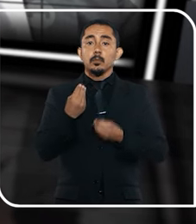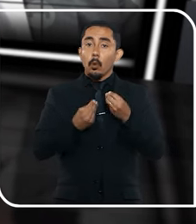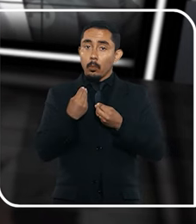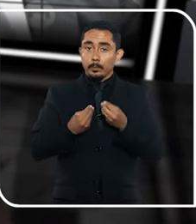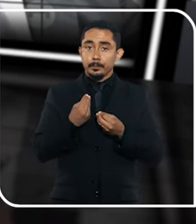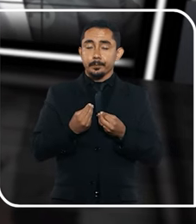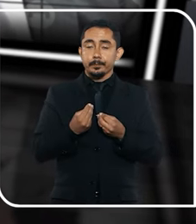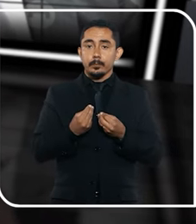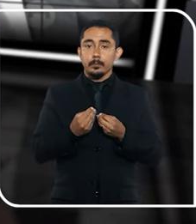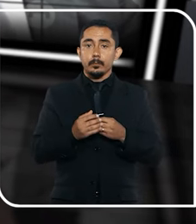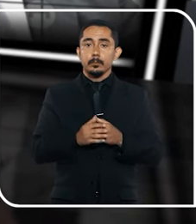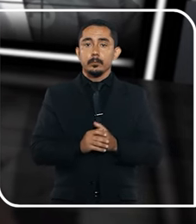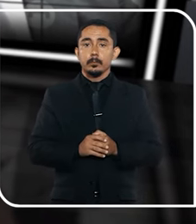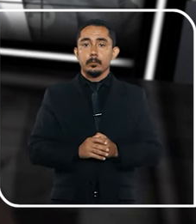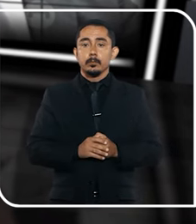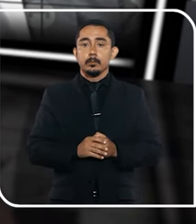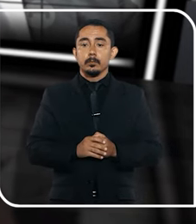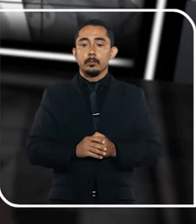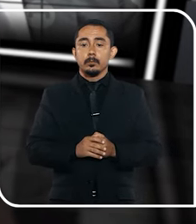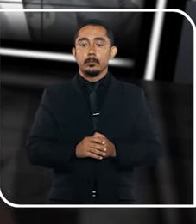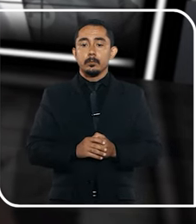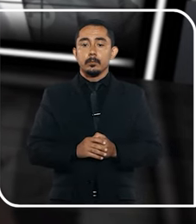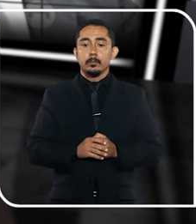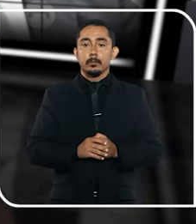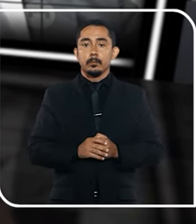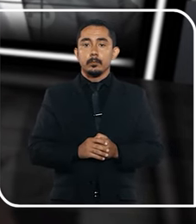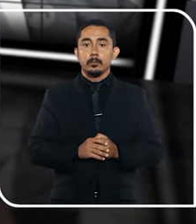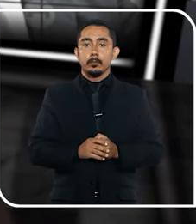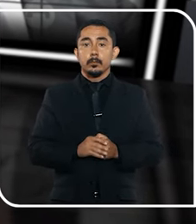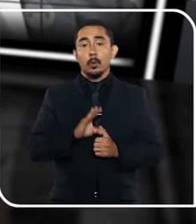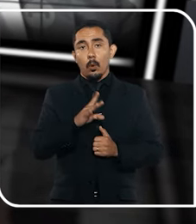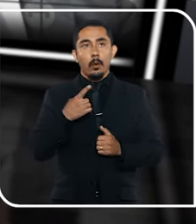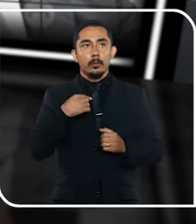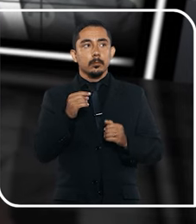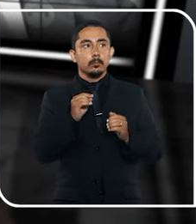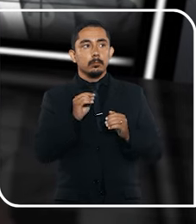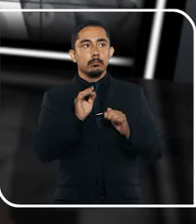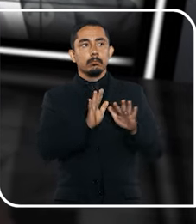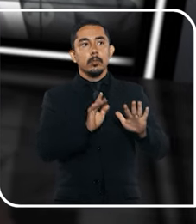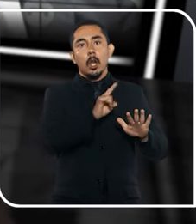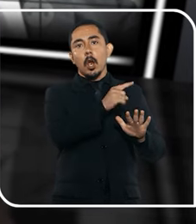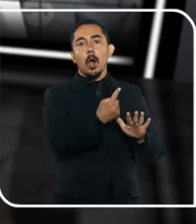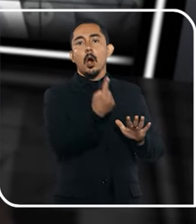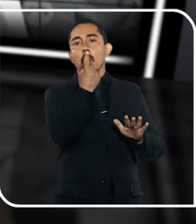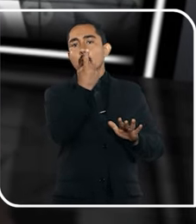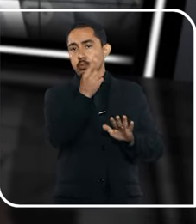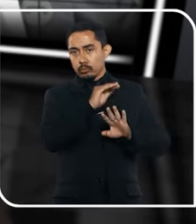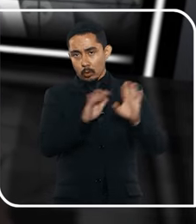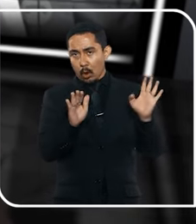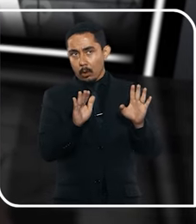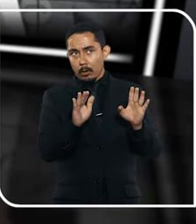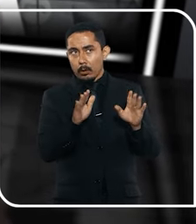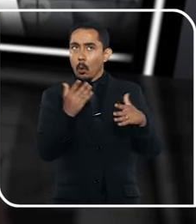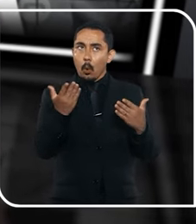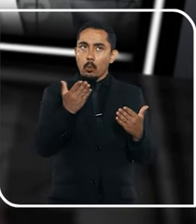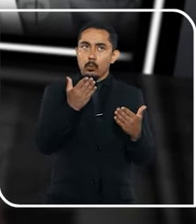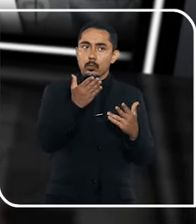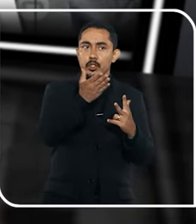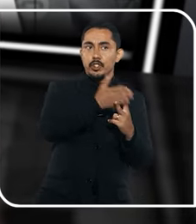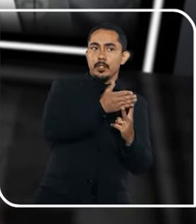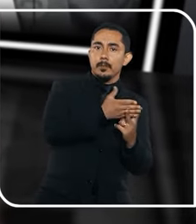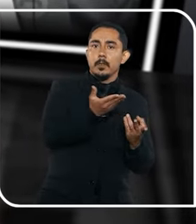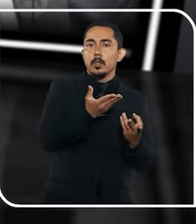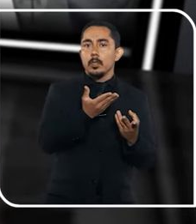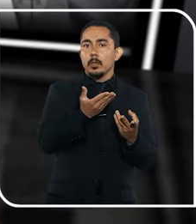eu vou pacificar? Bom, eu vou deixar com um deles. Então, aí eu vou ter que